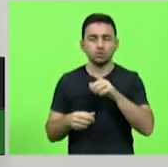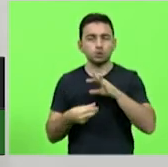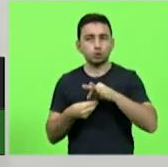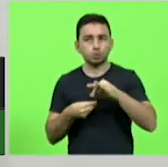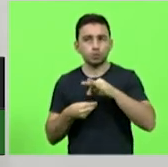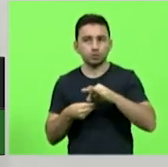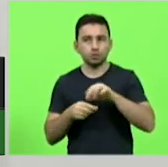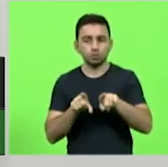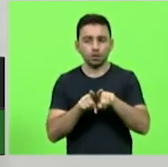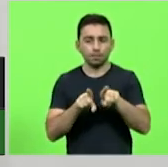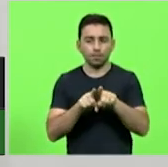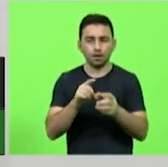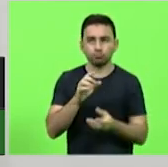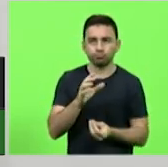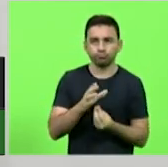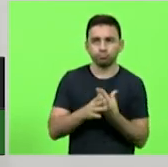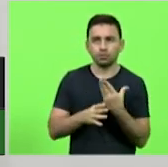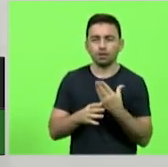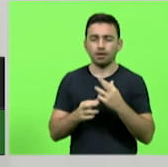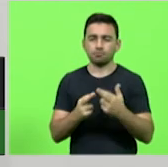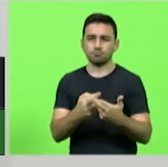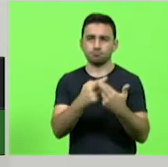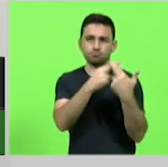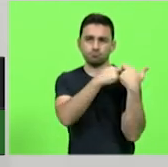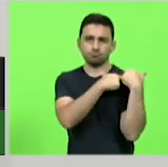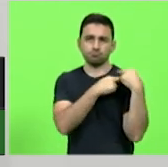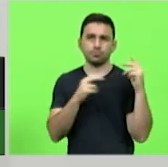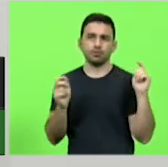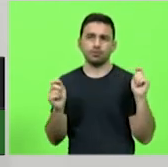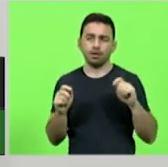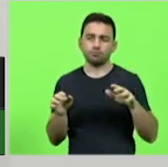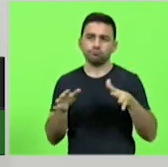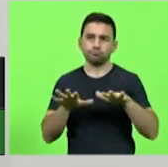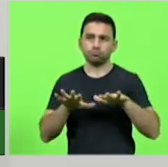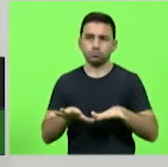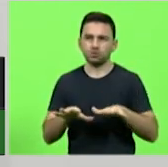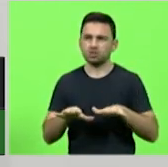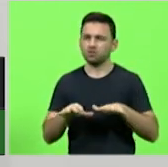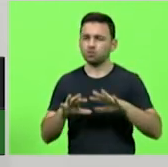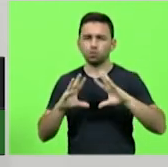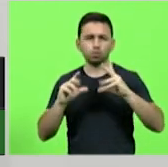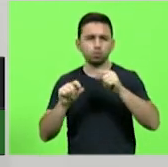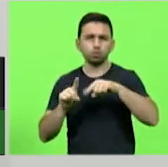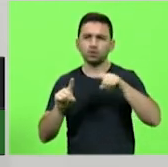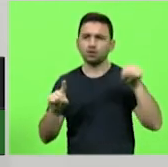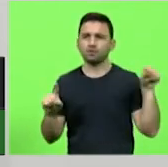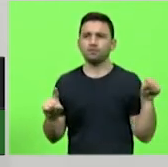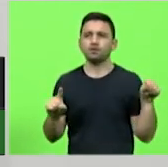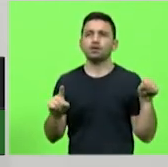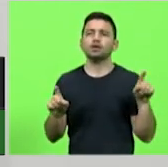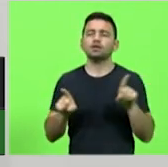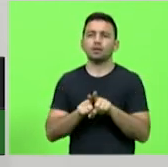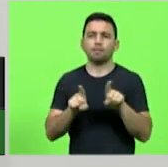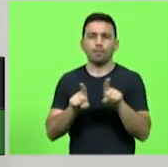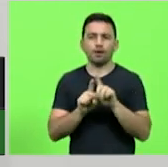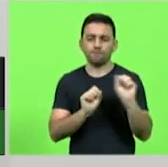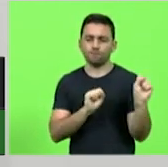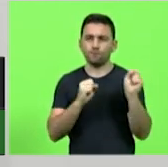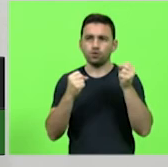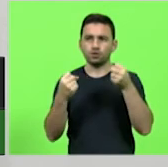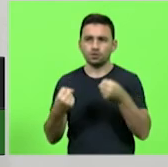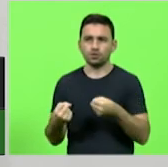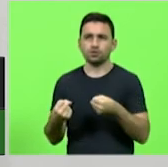eficazes, responsáveis e inclusivas em todos os níveis e também fortalecer os meios